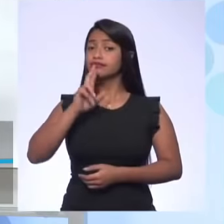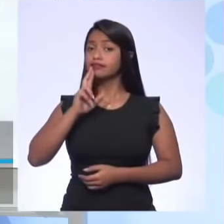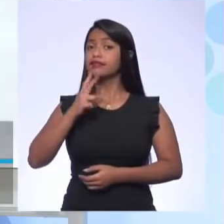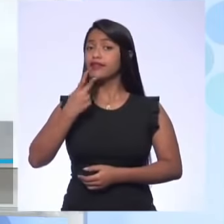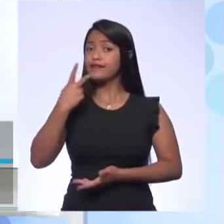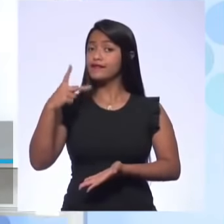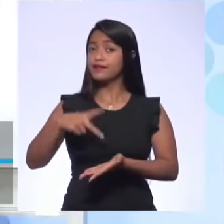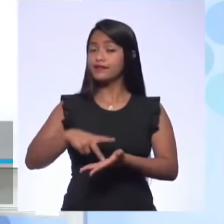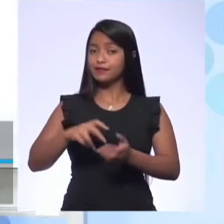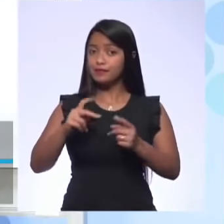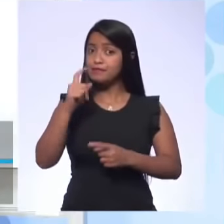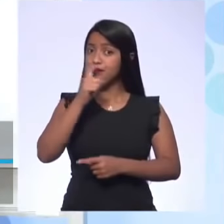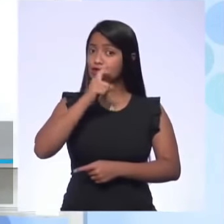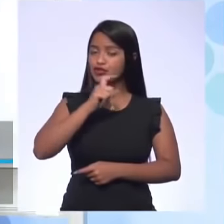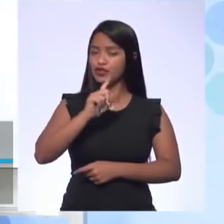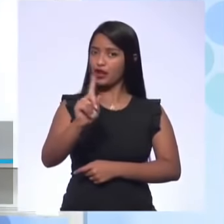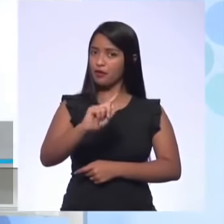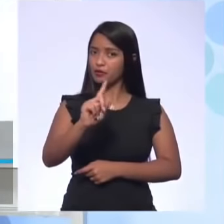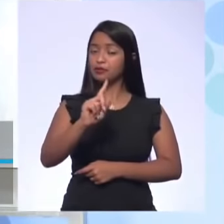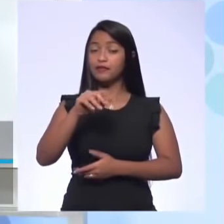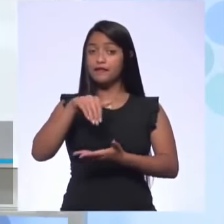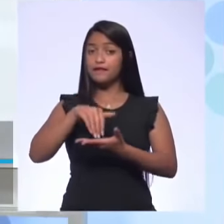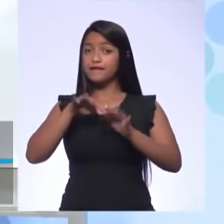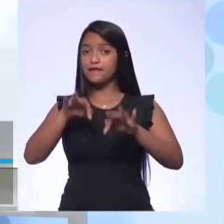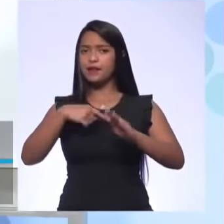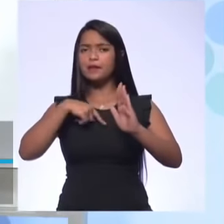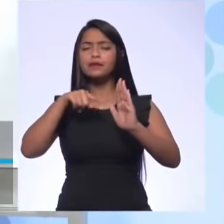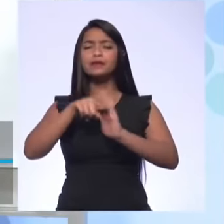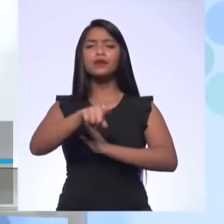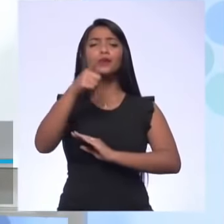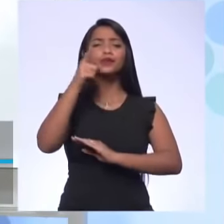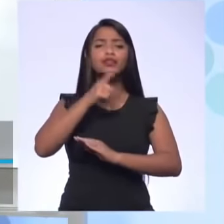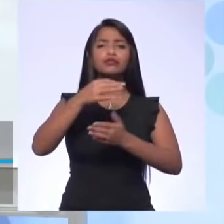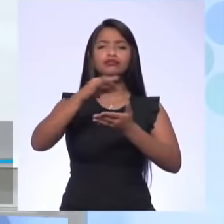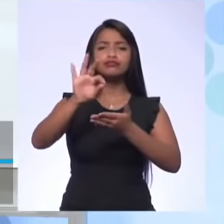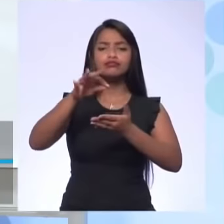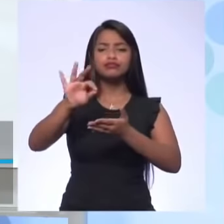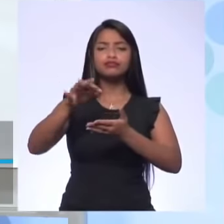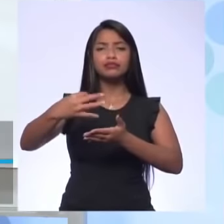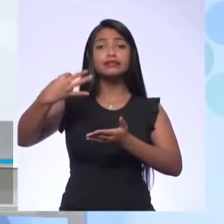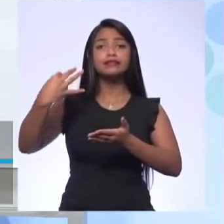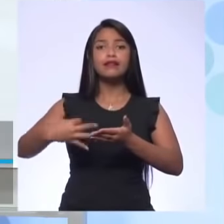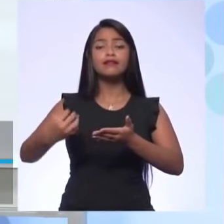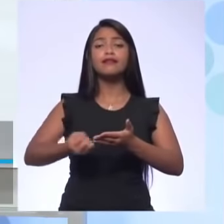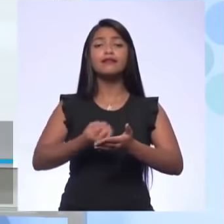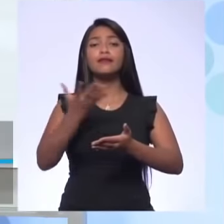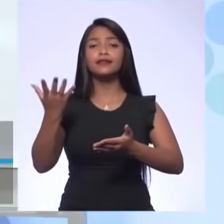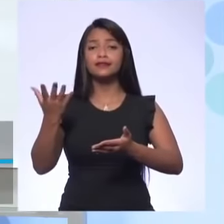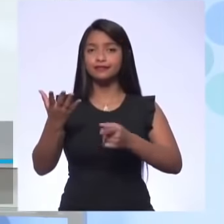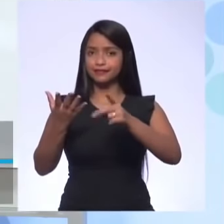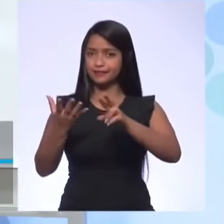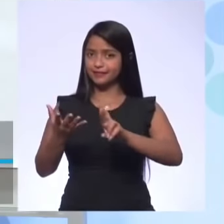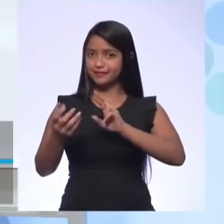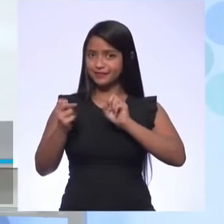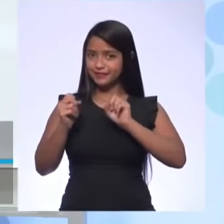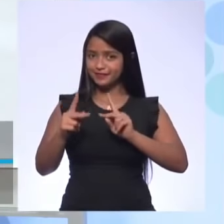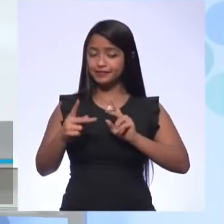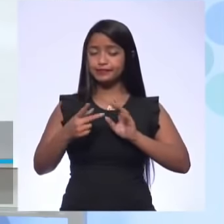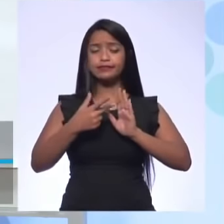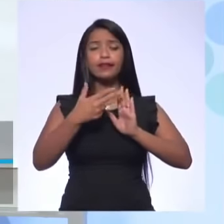quantas questões você acertou e você vai me responder. Quais são as regras do jogo? O Marcos, que vai representar